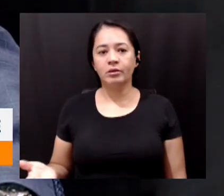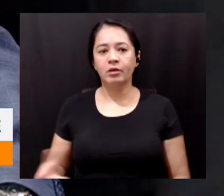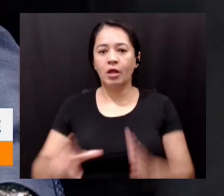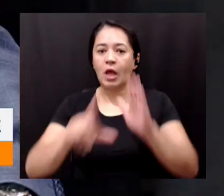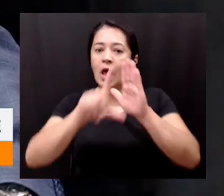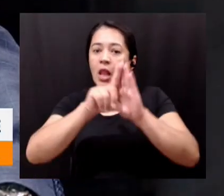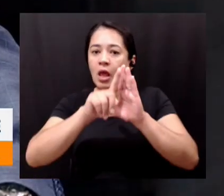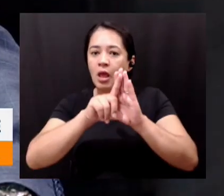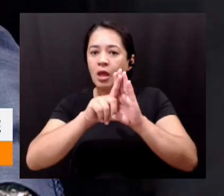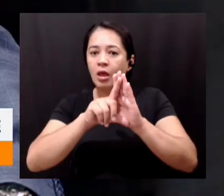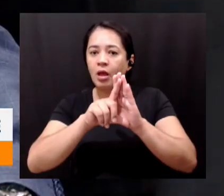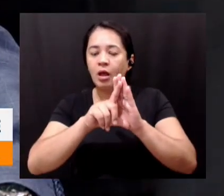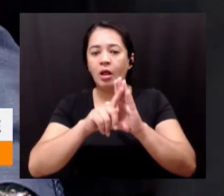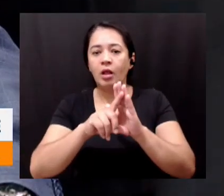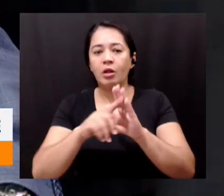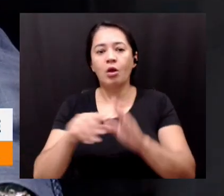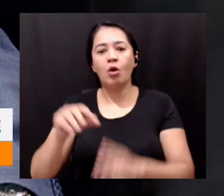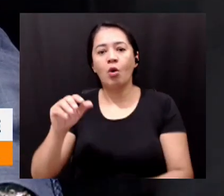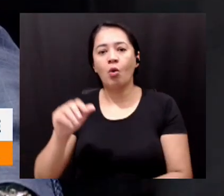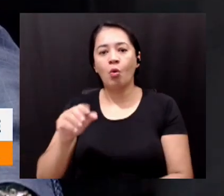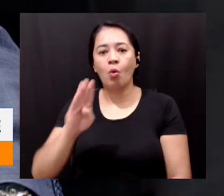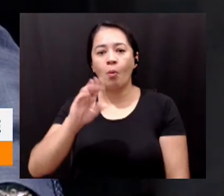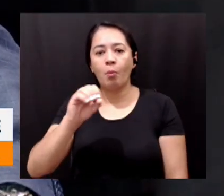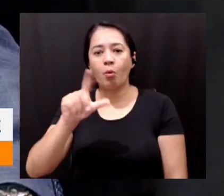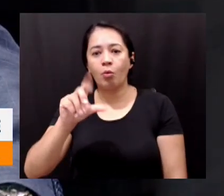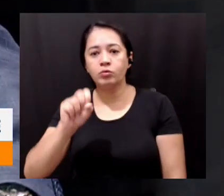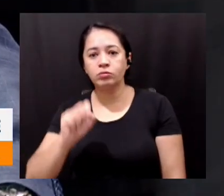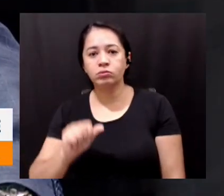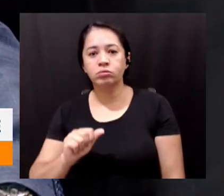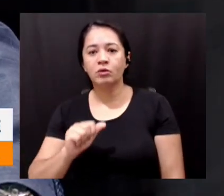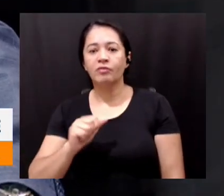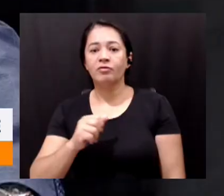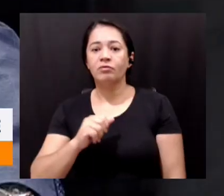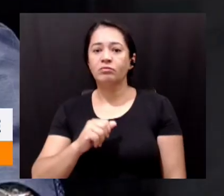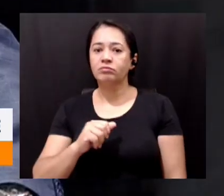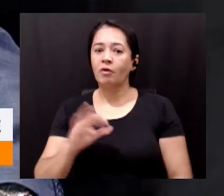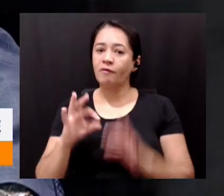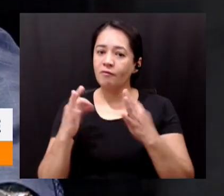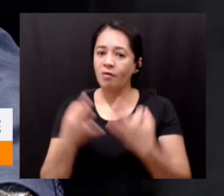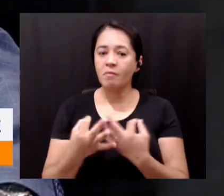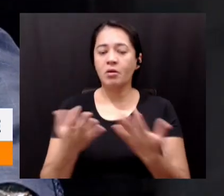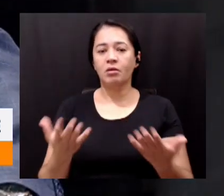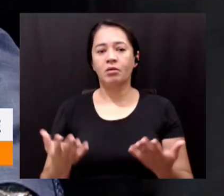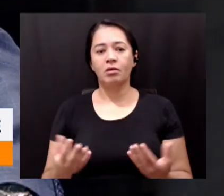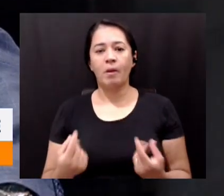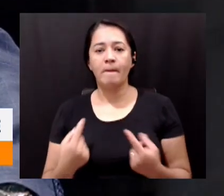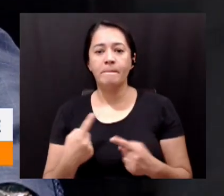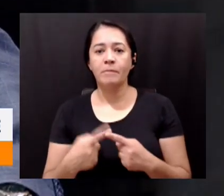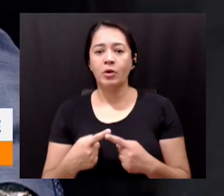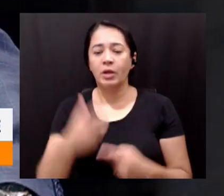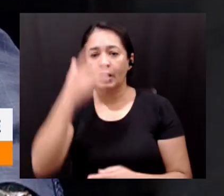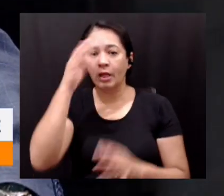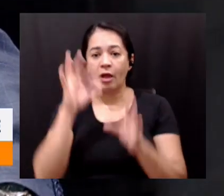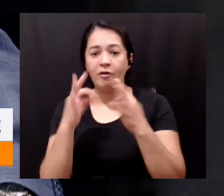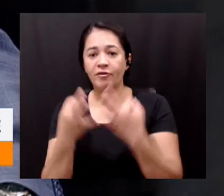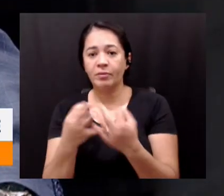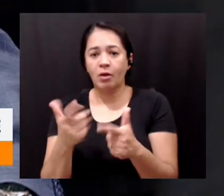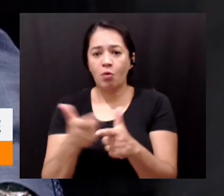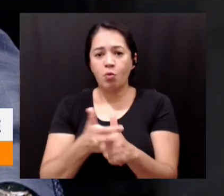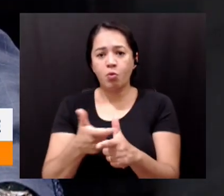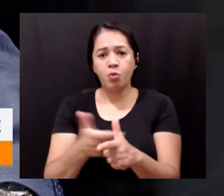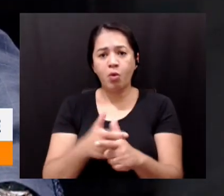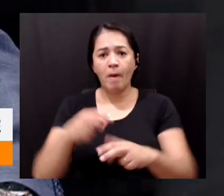14.709, vedado a utilização do Bolsa Família para poder fazer jogos, porque as famílias estavam se endividando, né? Exato. Nós temos,